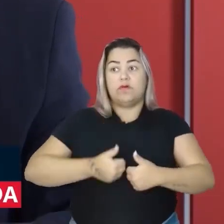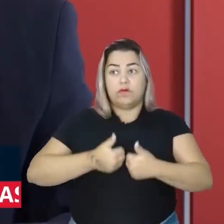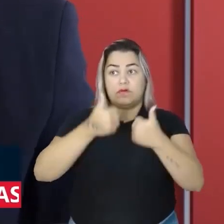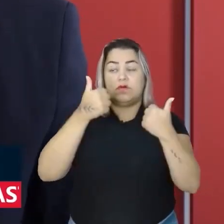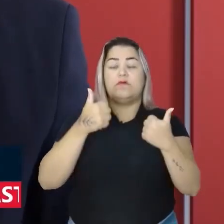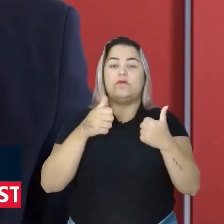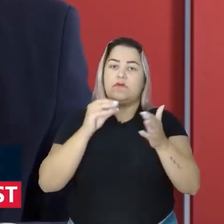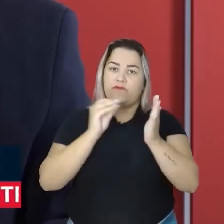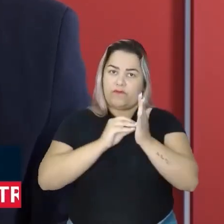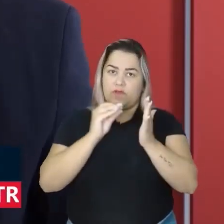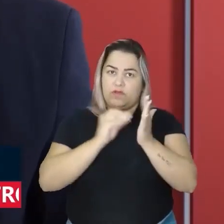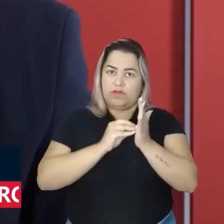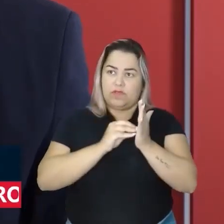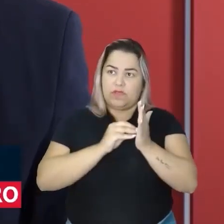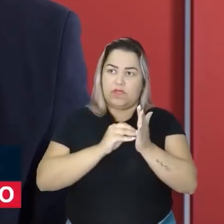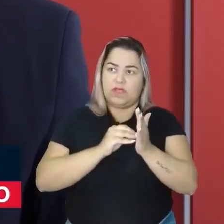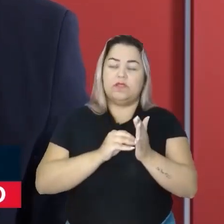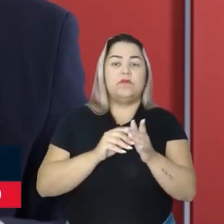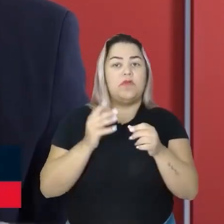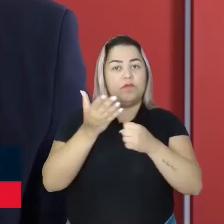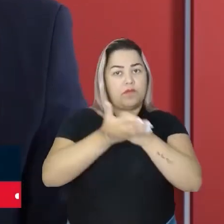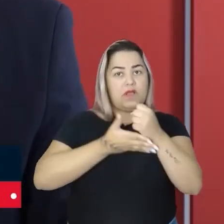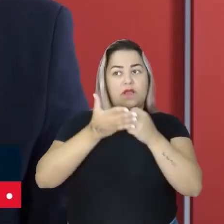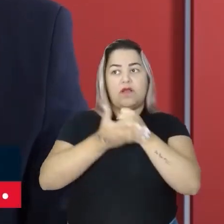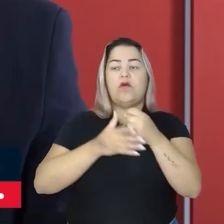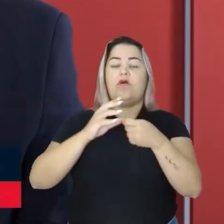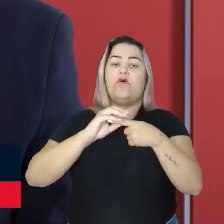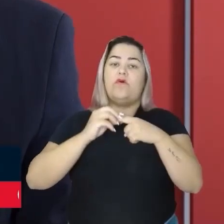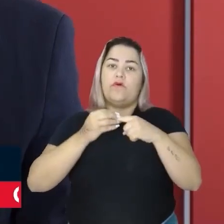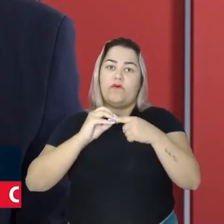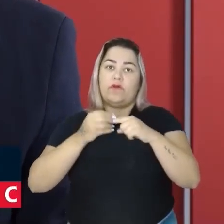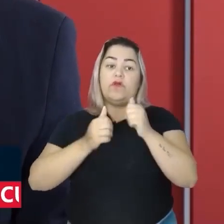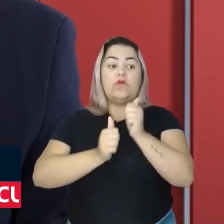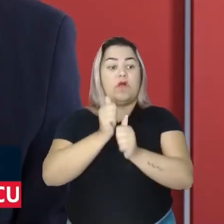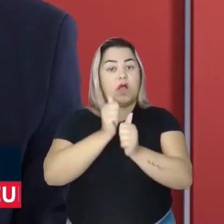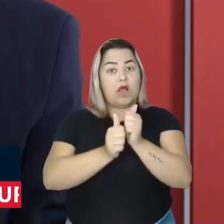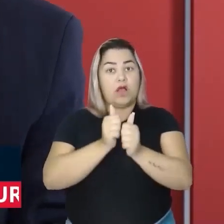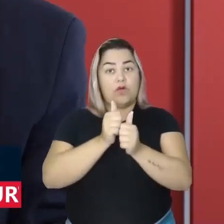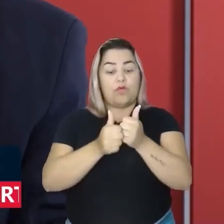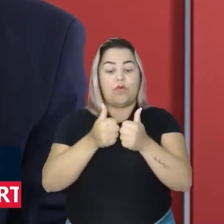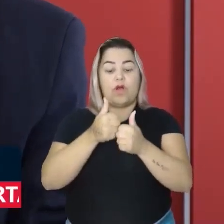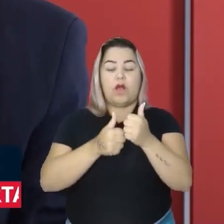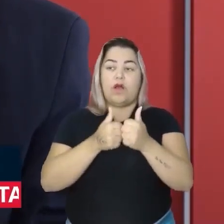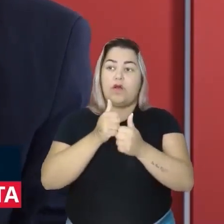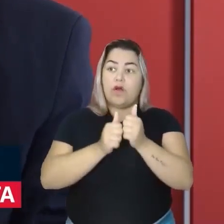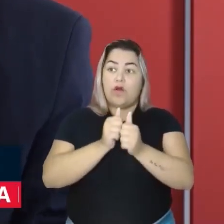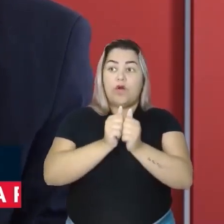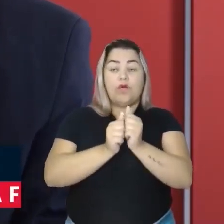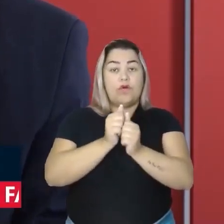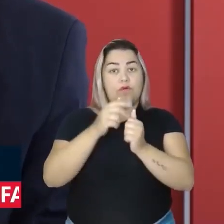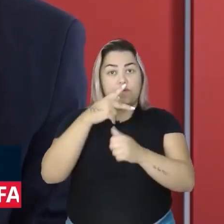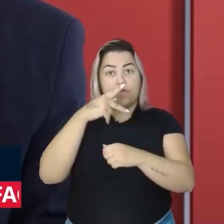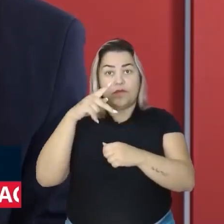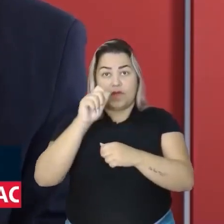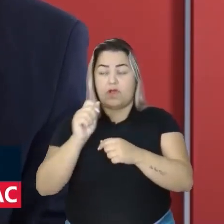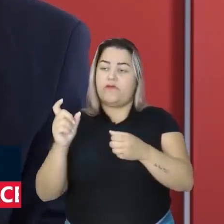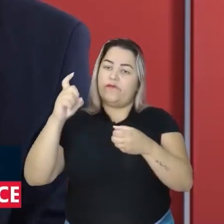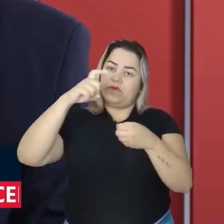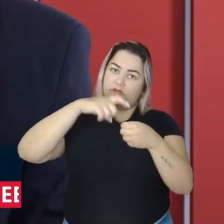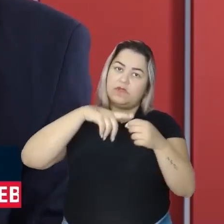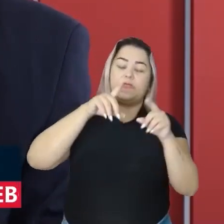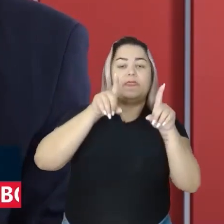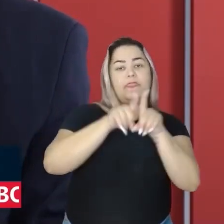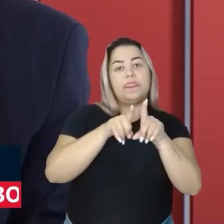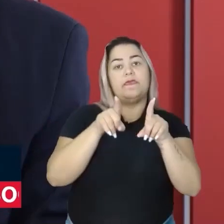casos especificamente alimento desses produtos mais básicos, né, que é feijão, arroz. Do dia a dia, né? Do dia a dia. Então o PA, a volta do PA, ele